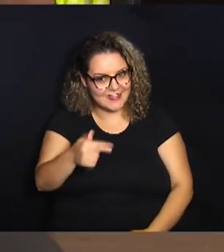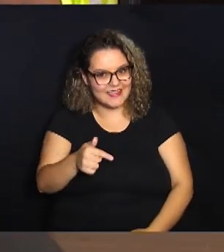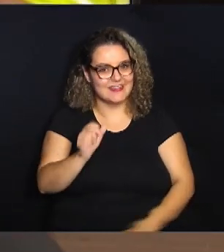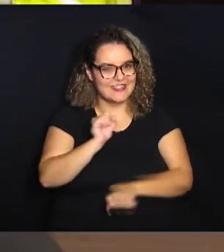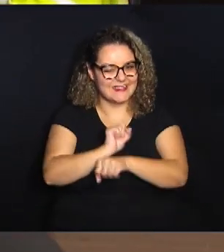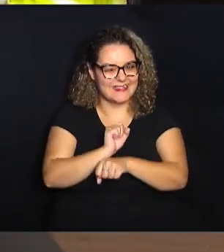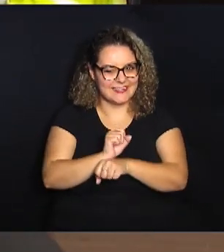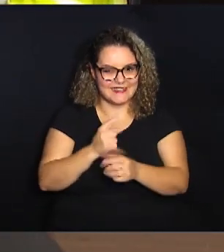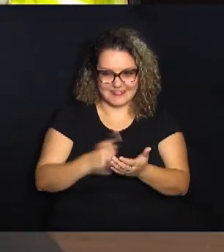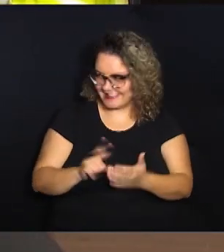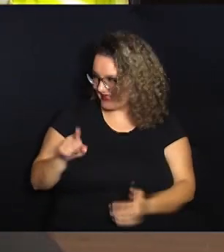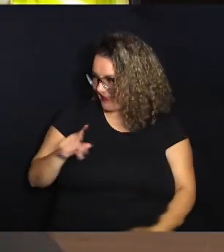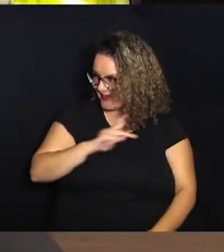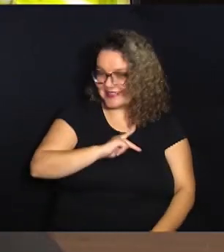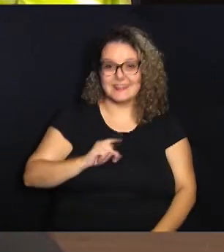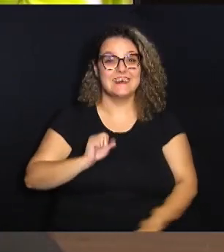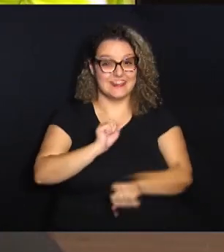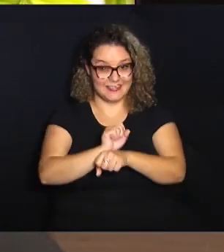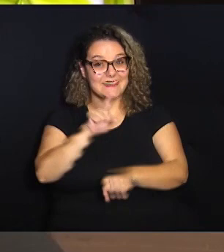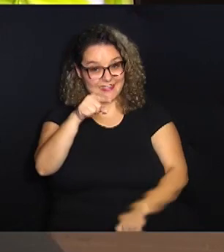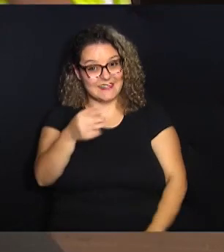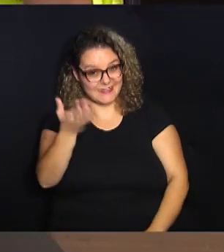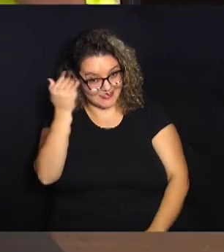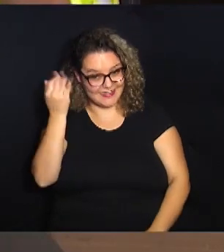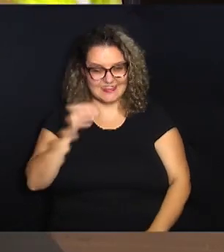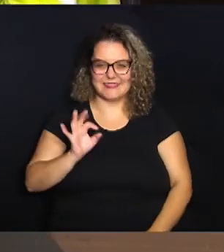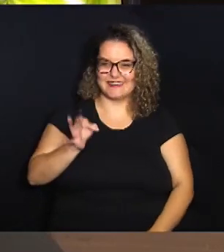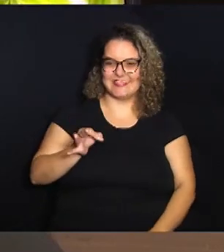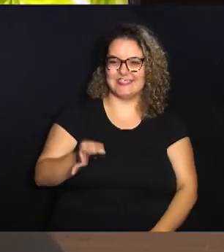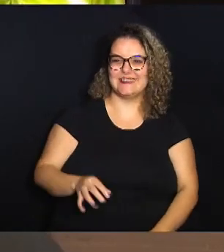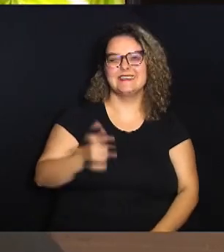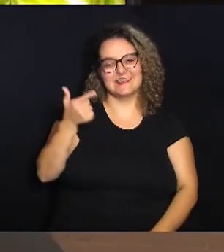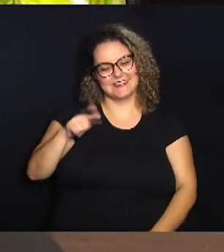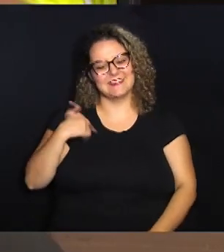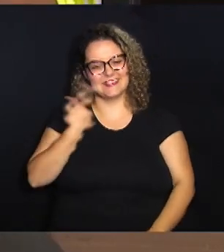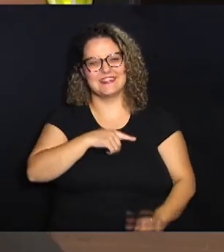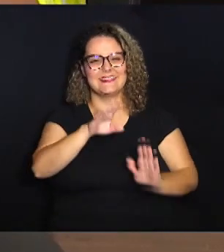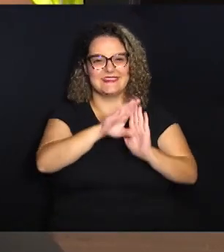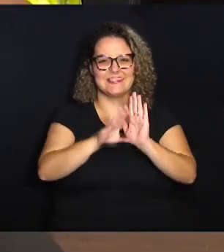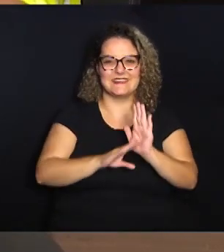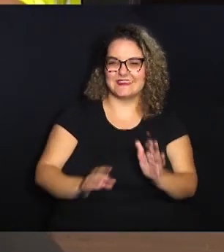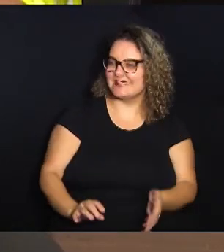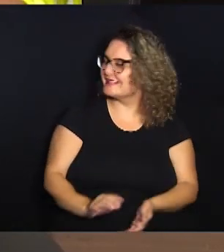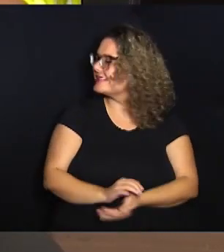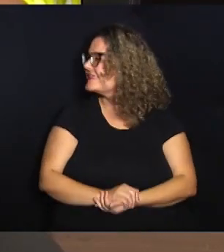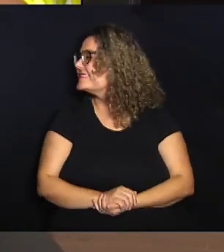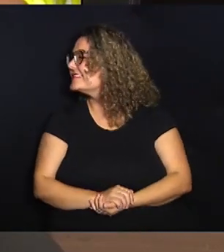Vamos marcar, né, presidente? Esperamos você. Tá certo, continue na nossa programação.